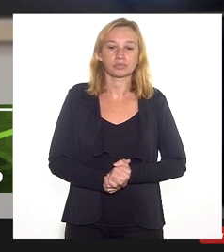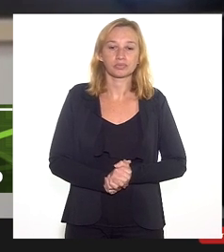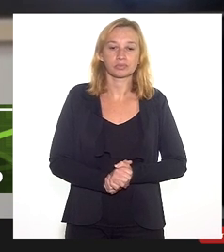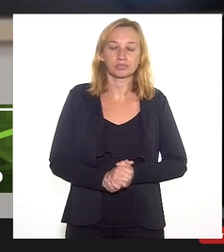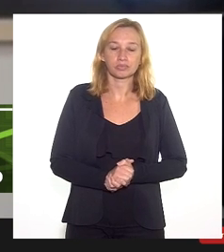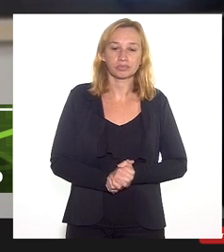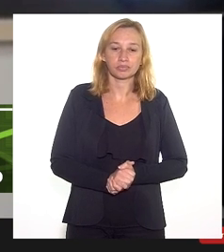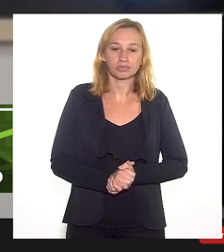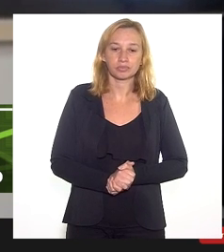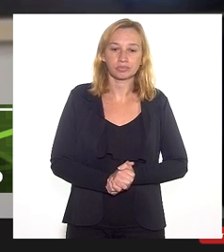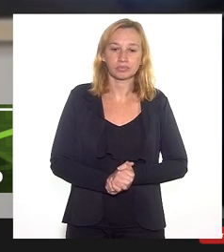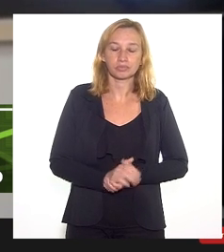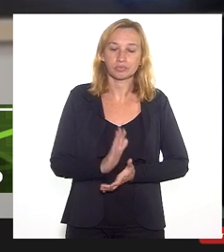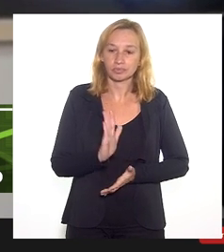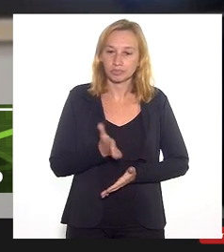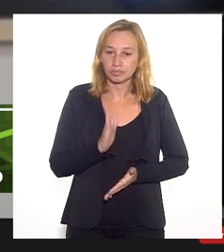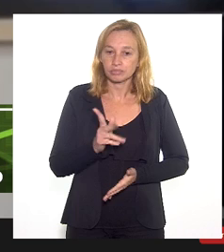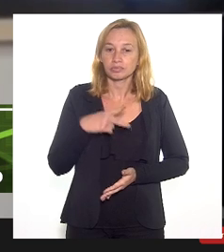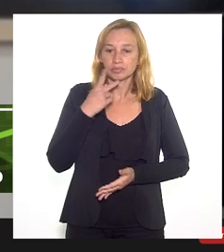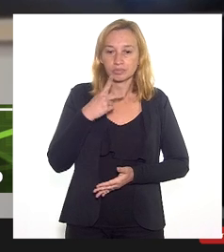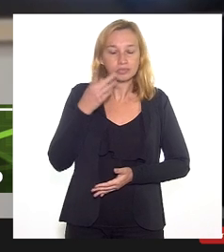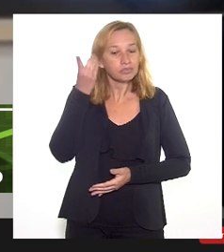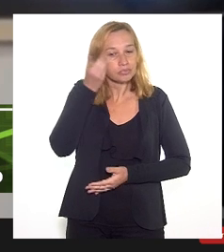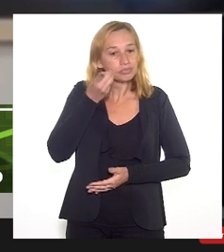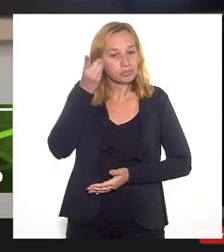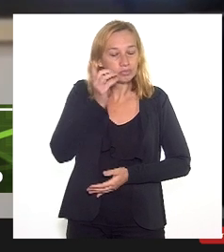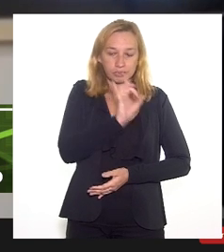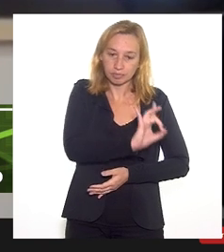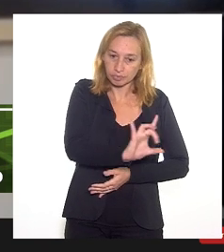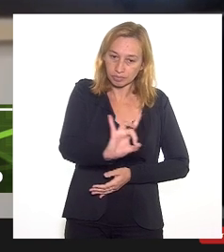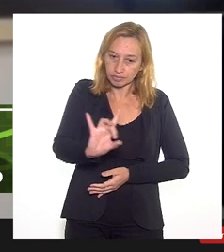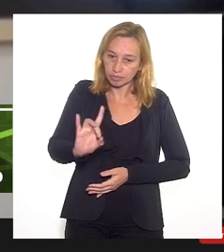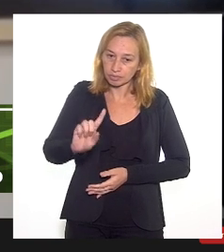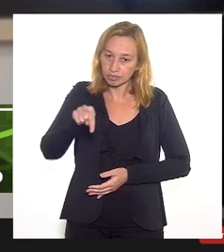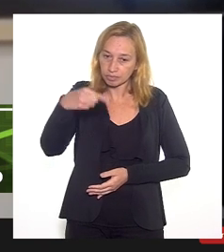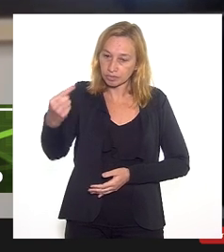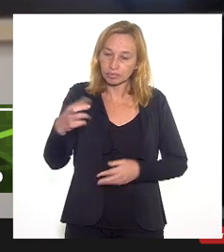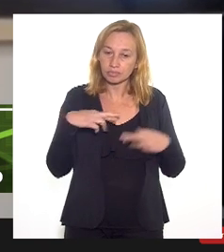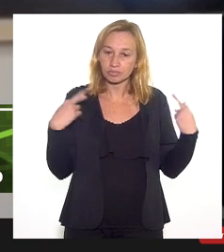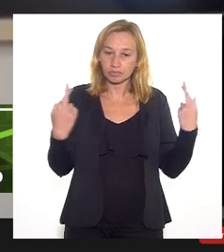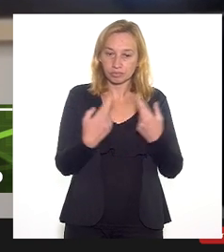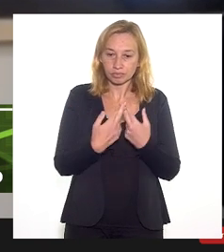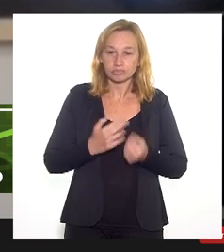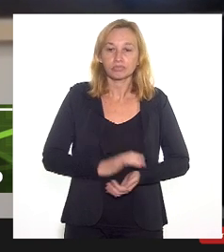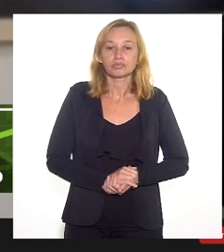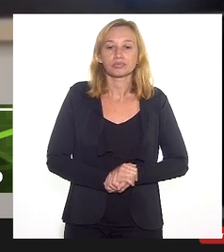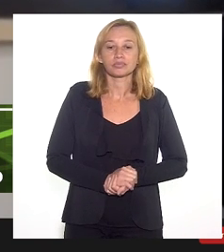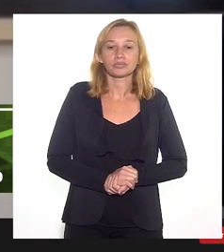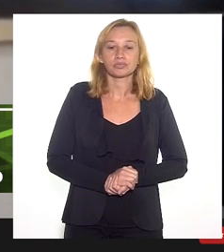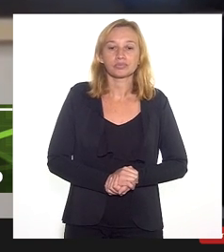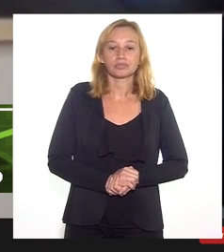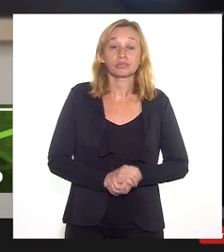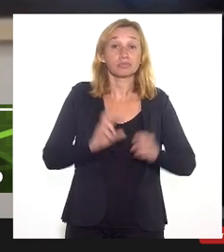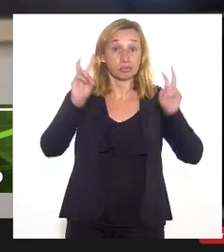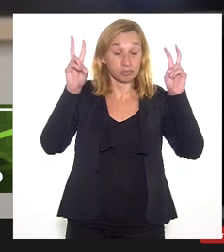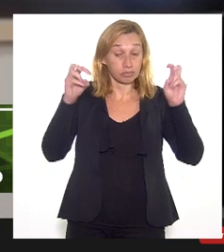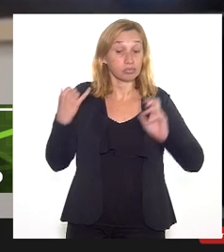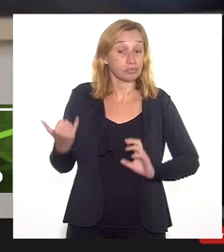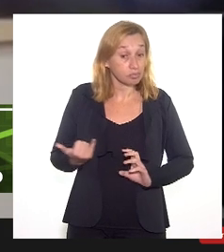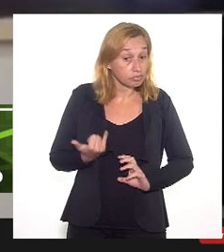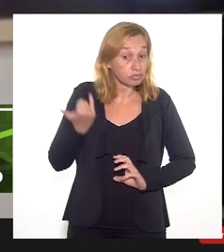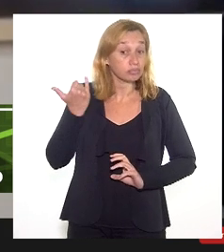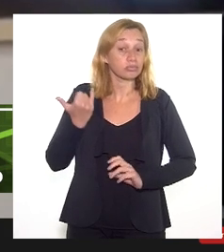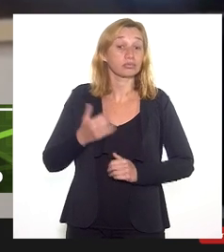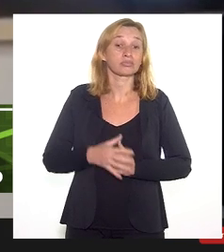presentes como bem ressaltou os deputados nas próximas audiências são temas relevantes porque